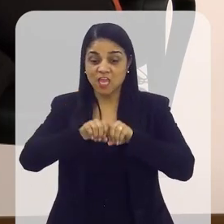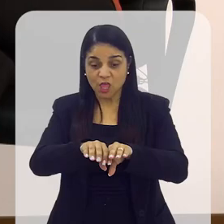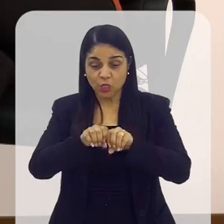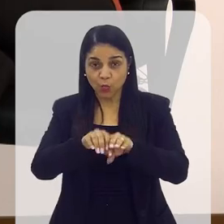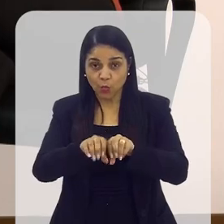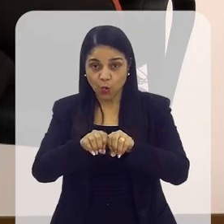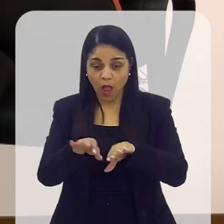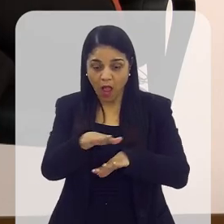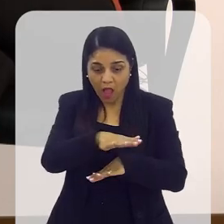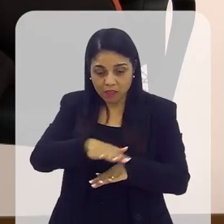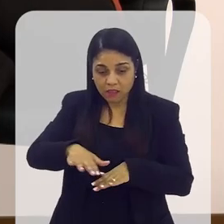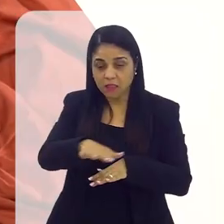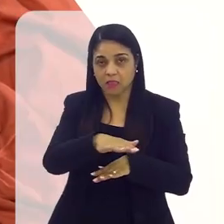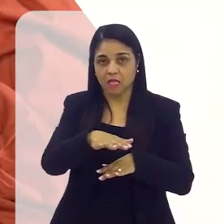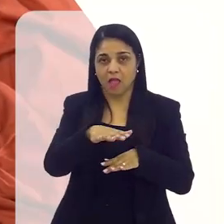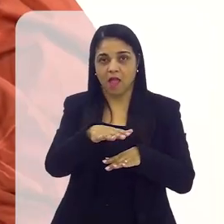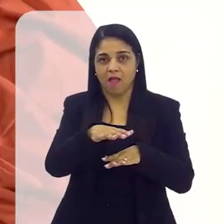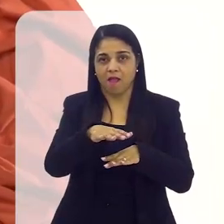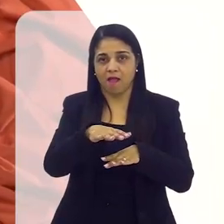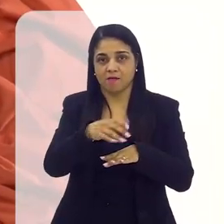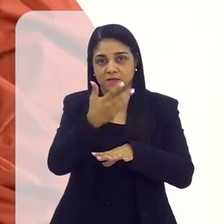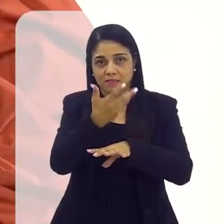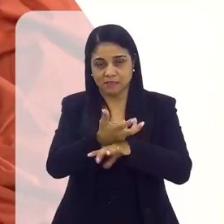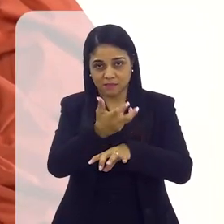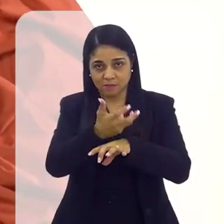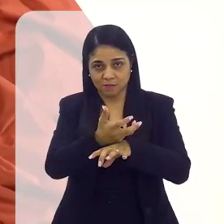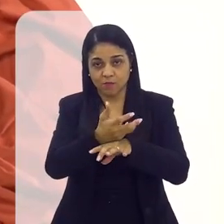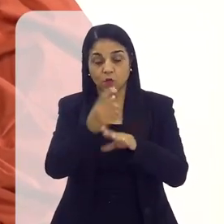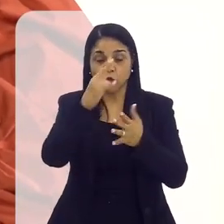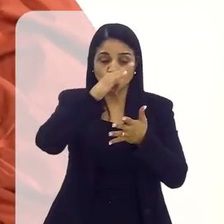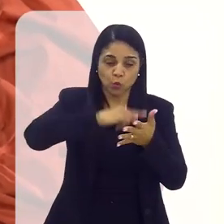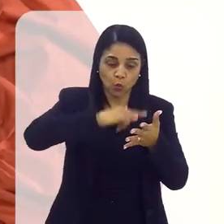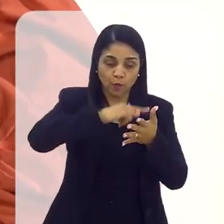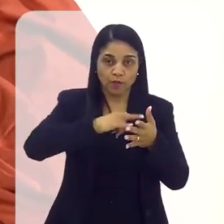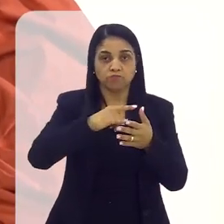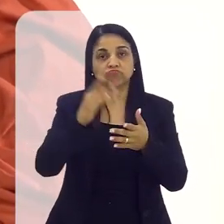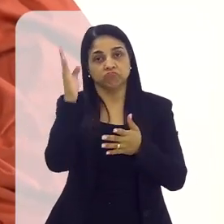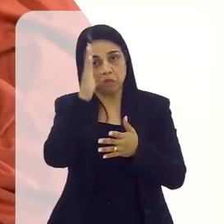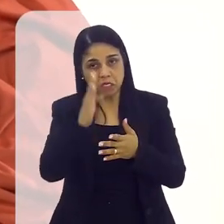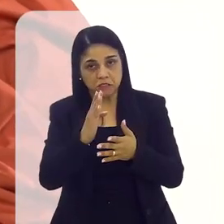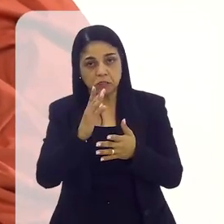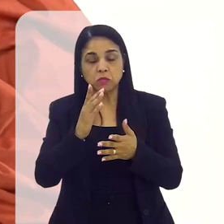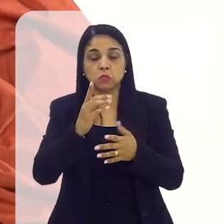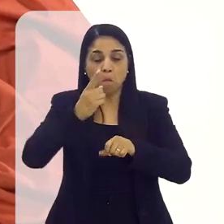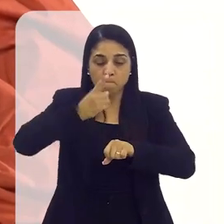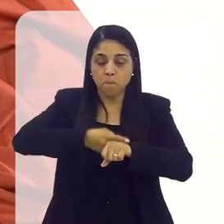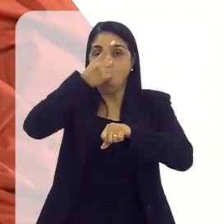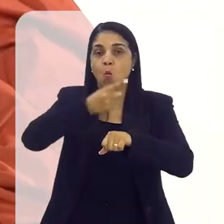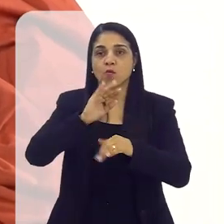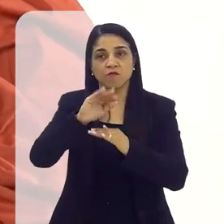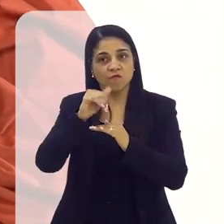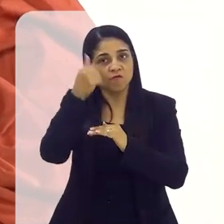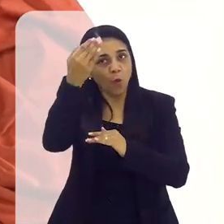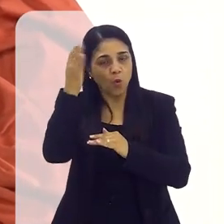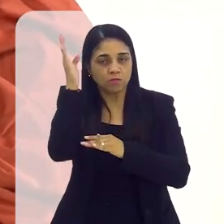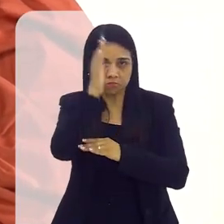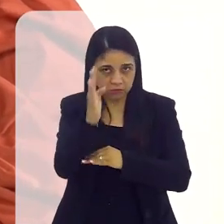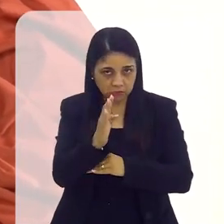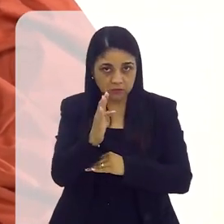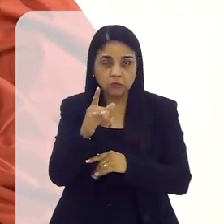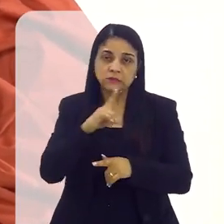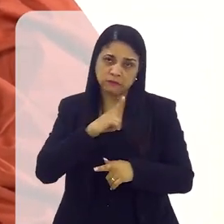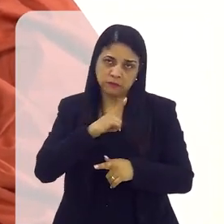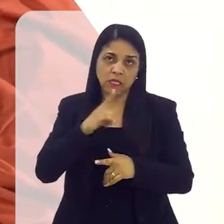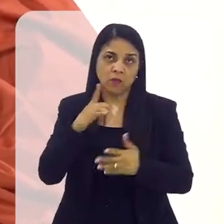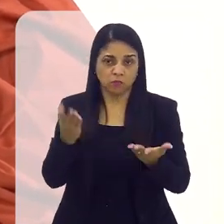legalmente educador dentro daquela área, é um documento válido dentro e fora do país. Hoje a gente tem professores